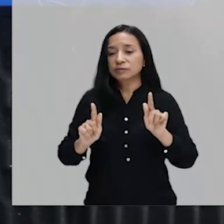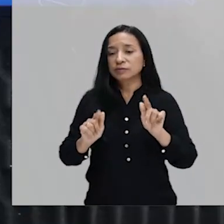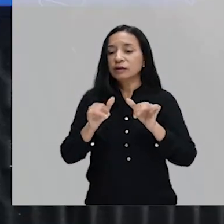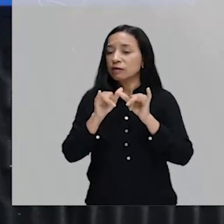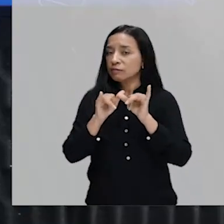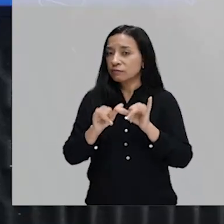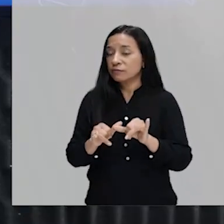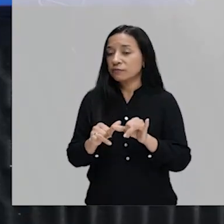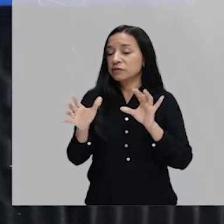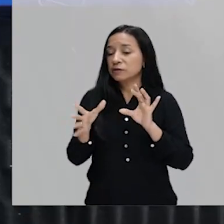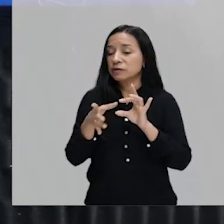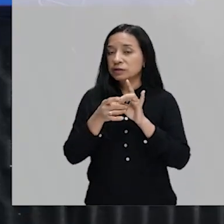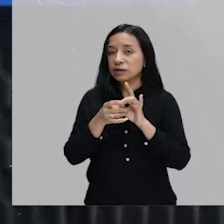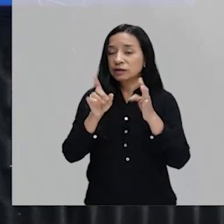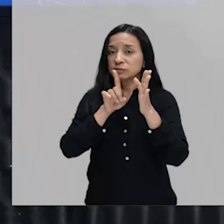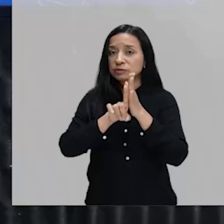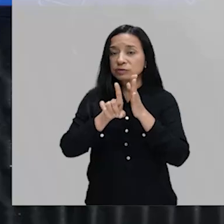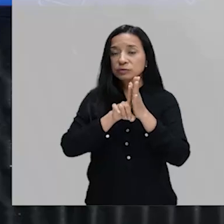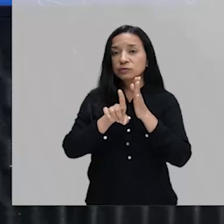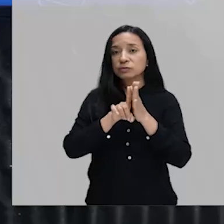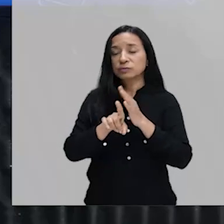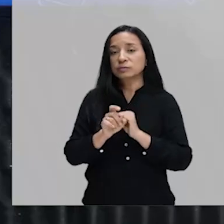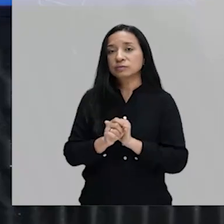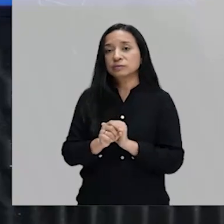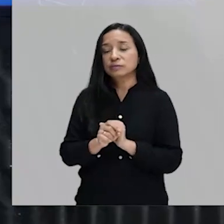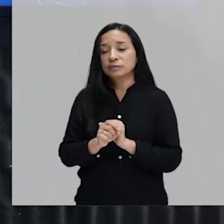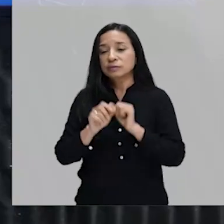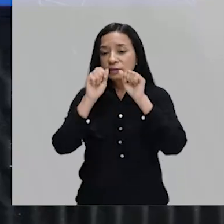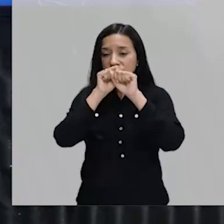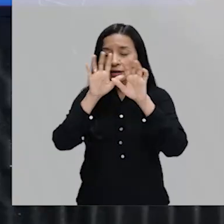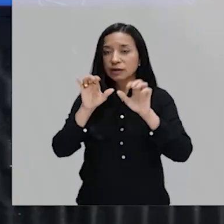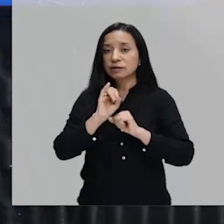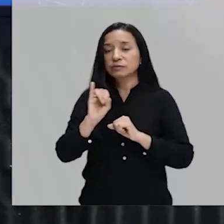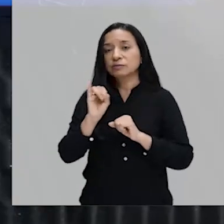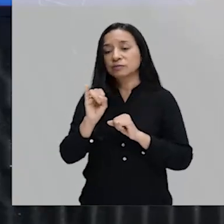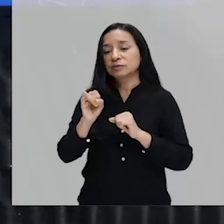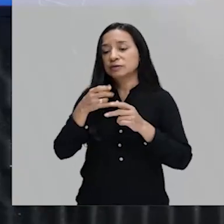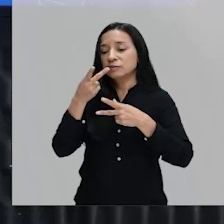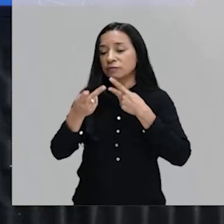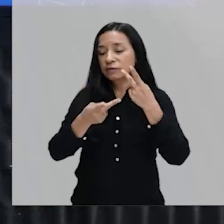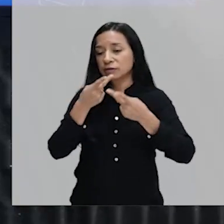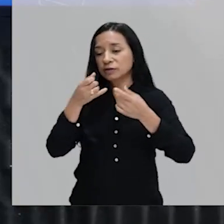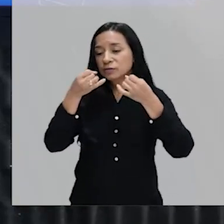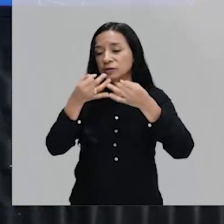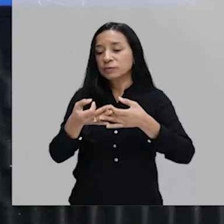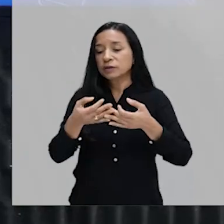fiquem muito ligados a essas questões, né? Claro que se a gente está falando